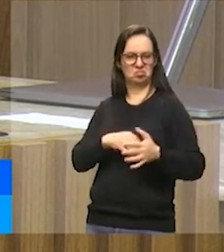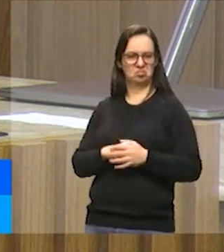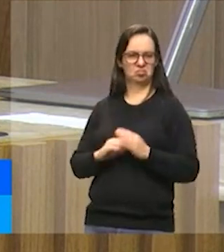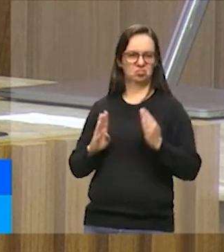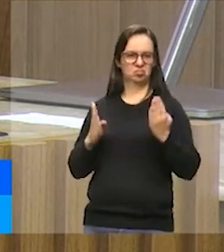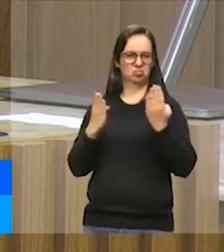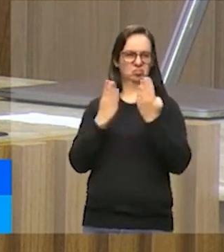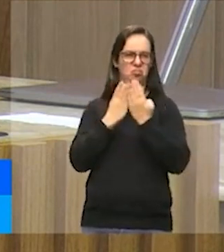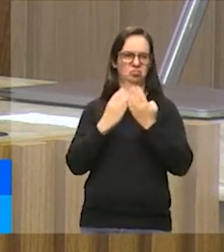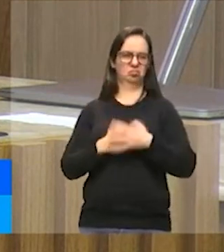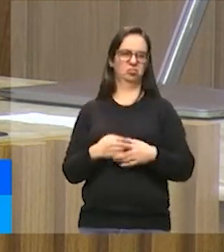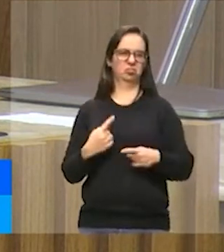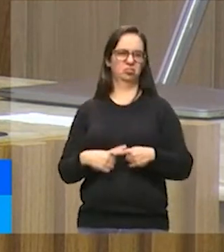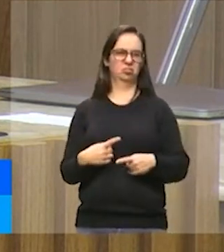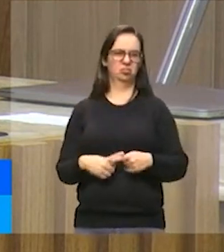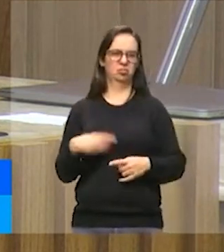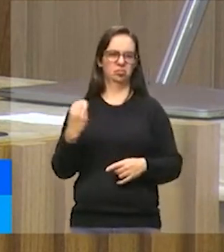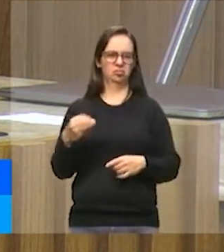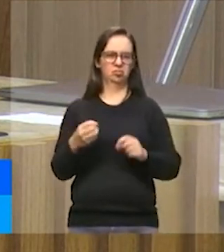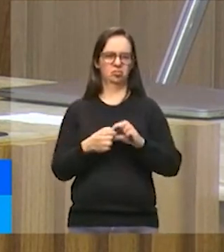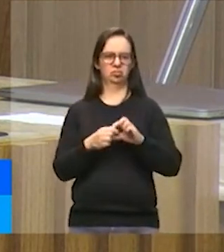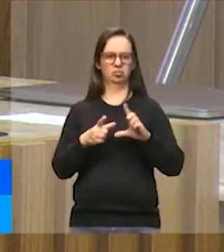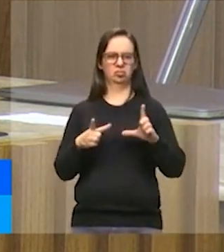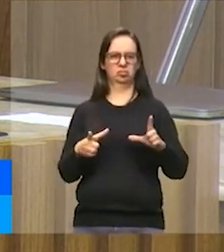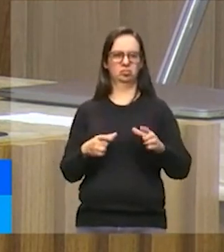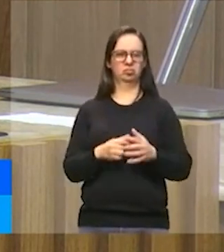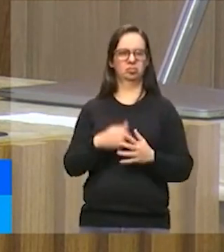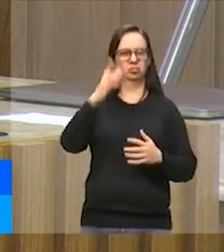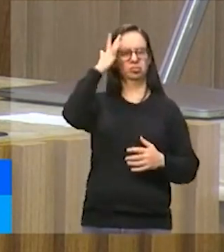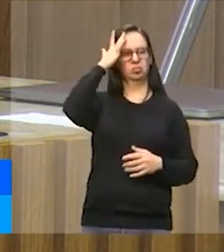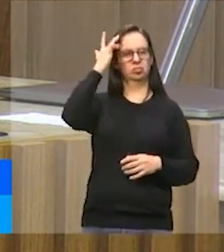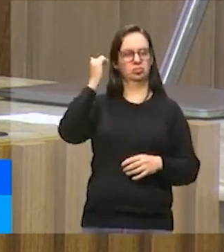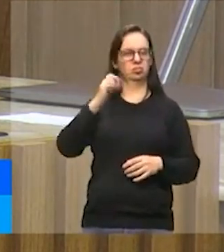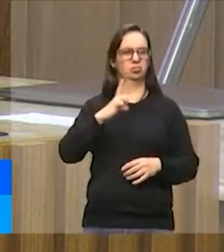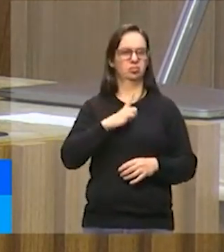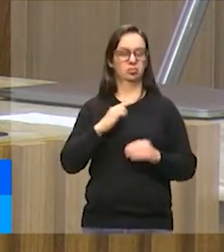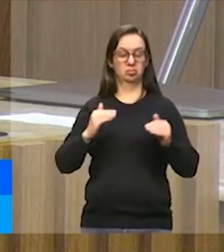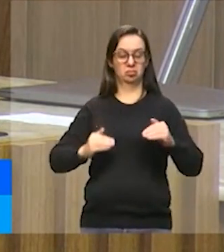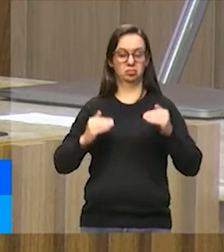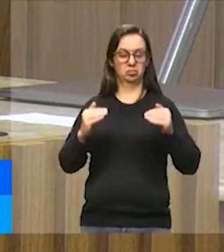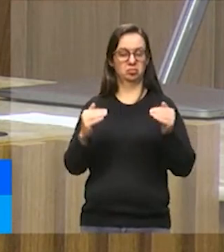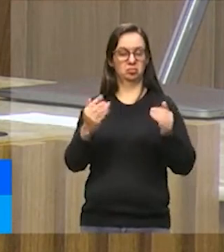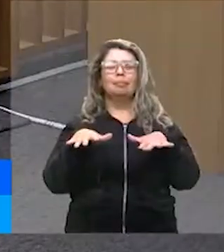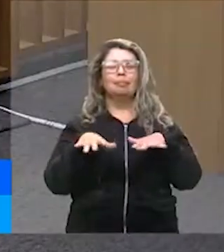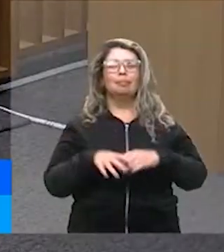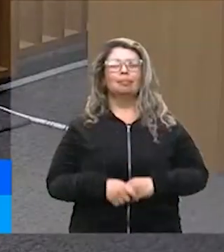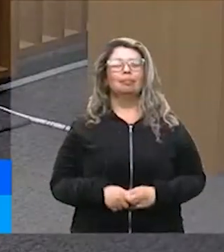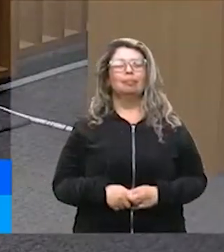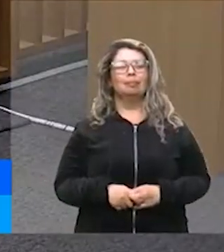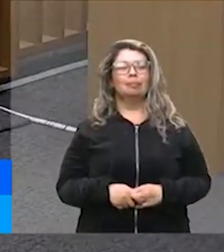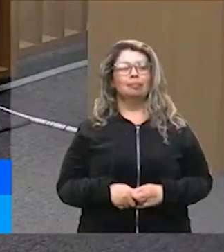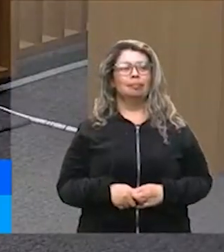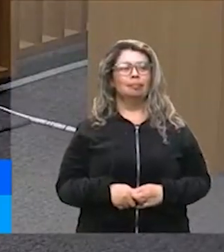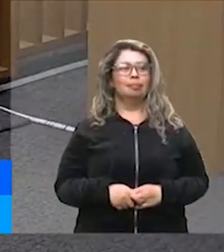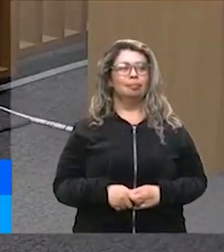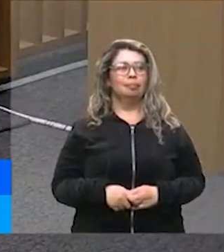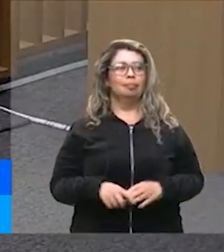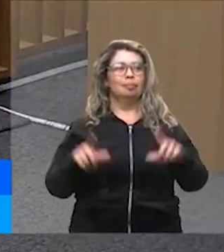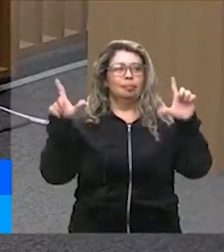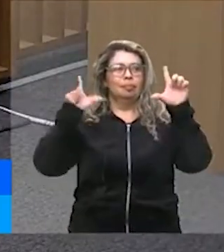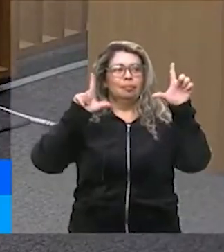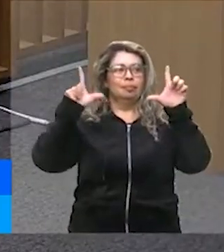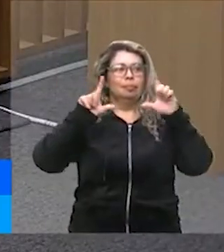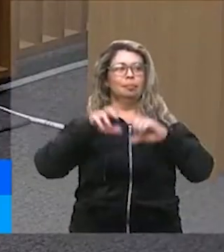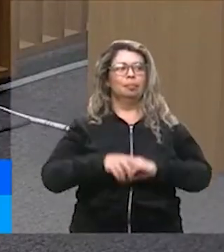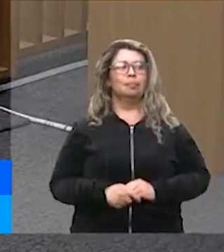destravo ainda que amanhã eu vou no ministério público e digo olha aconteceu isso em alguns momentos o público